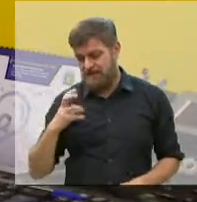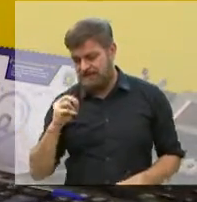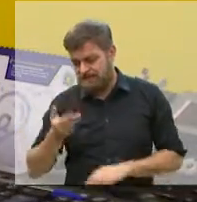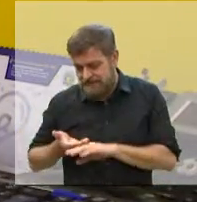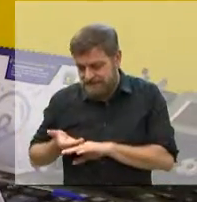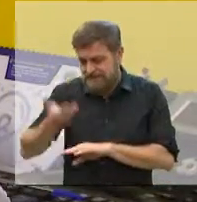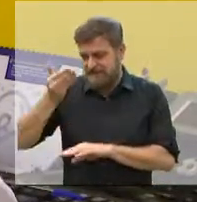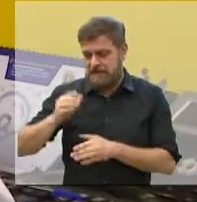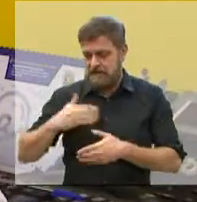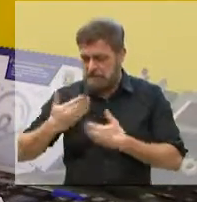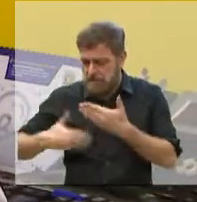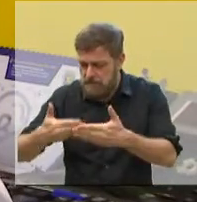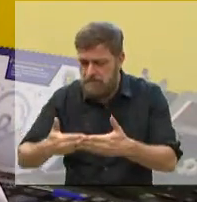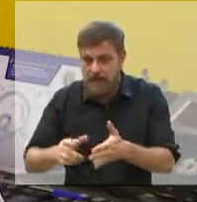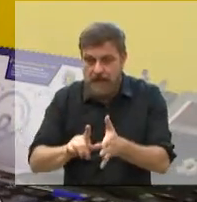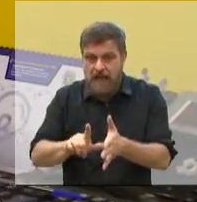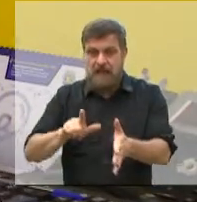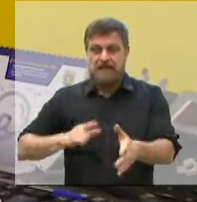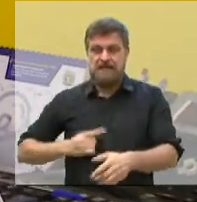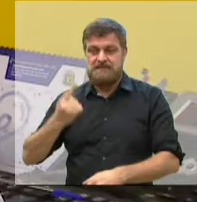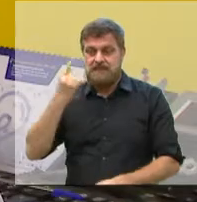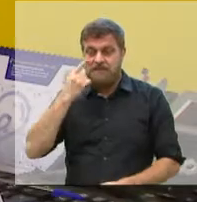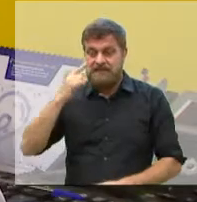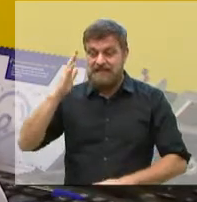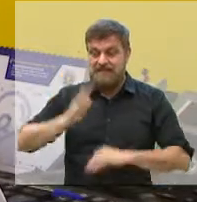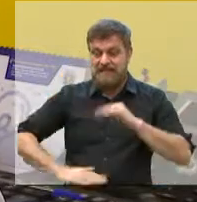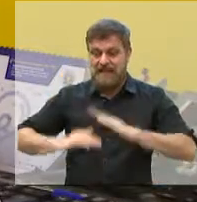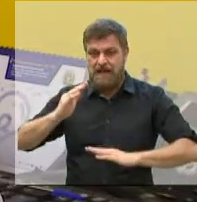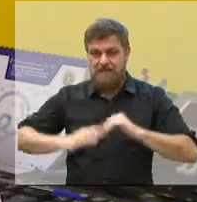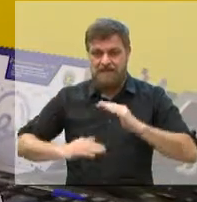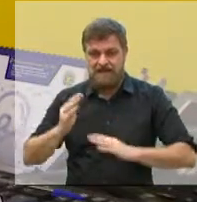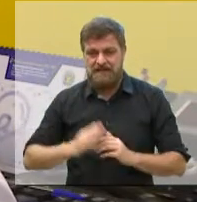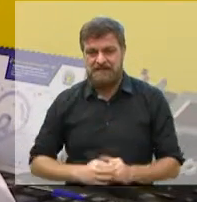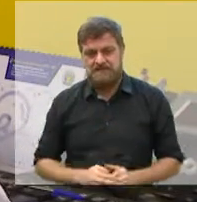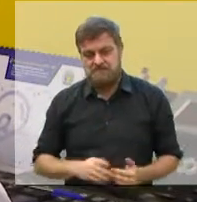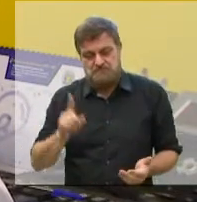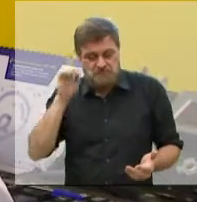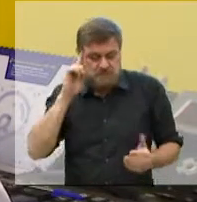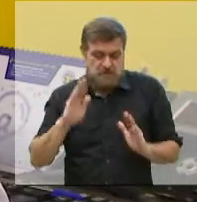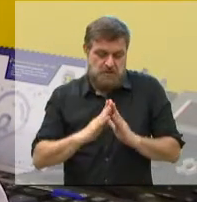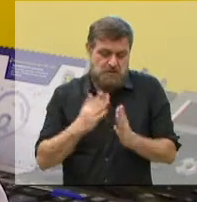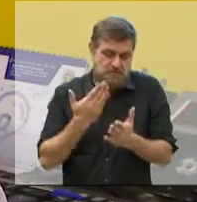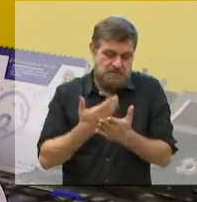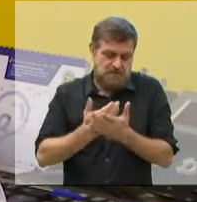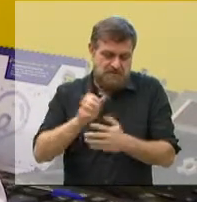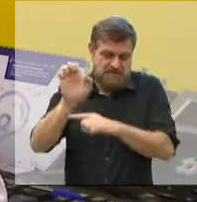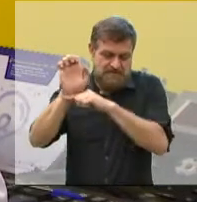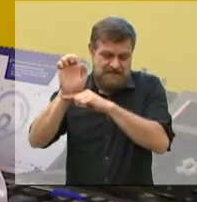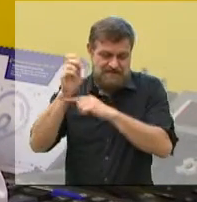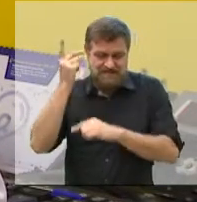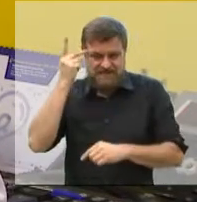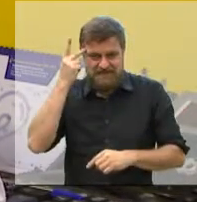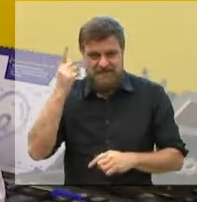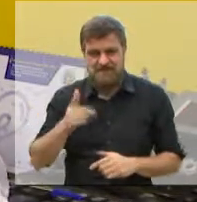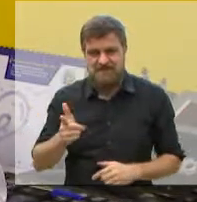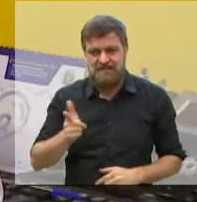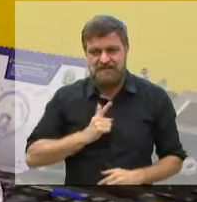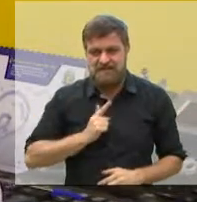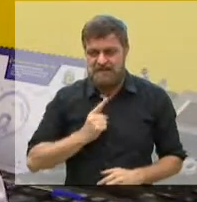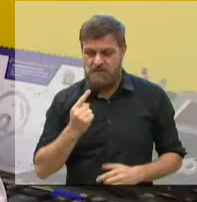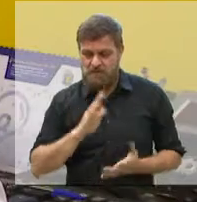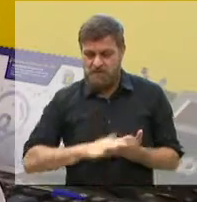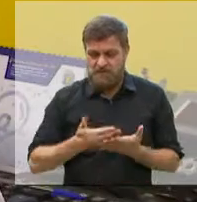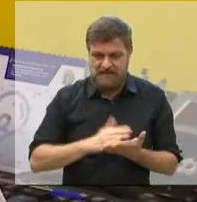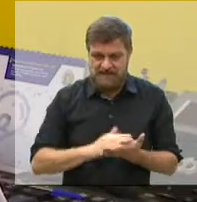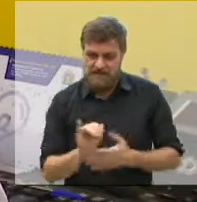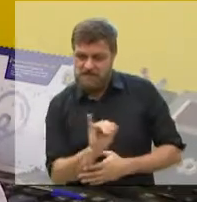tenha 60, talvez antes eu consiga ver um dia numa escola estadual algum intérprete